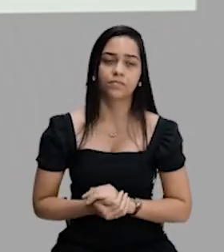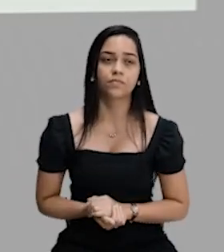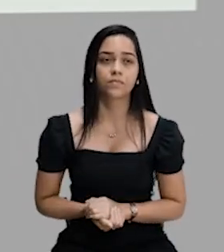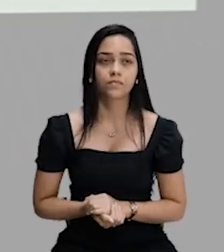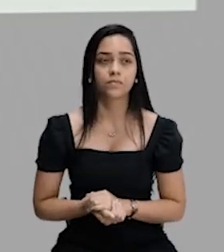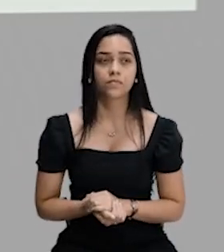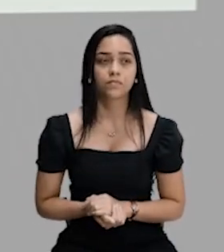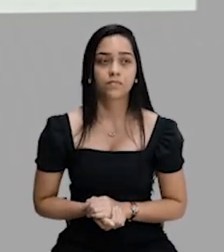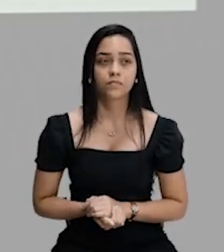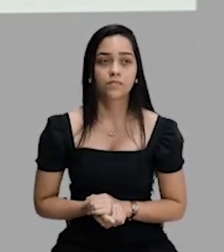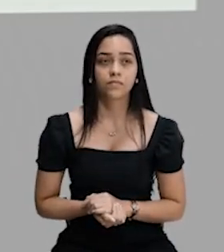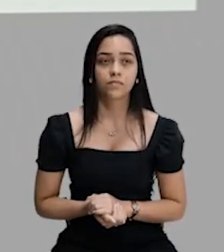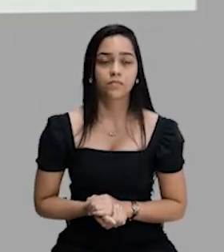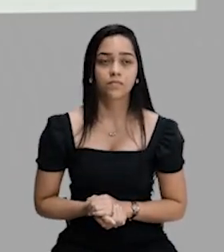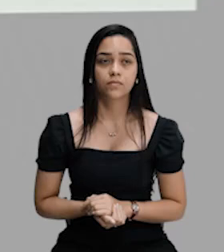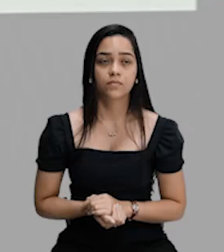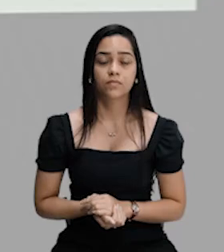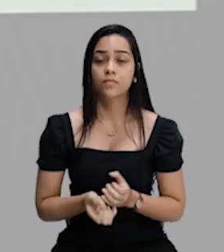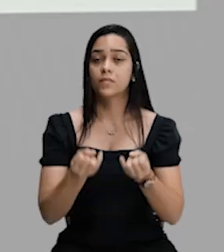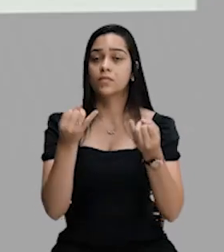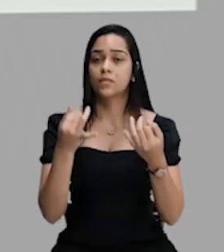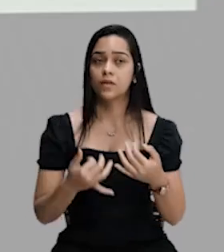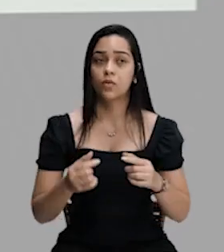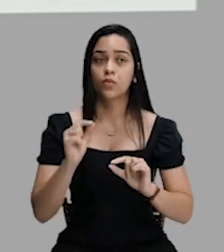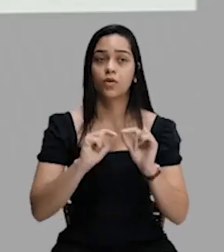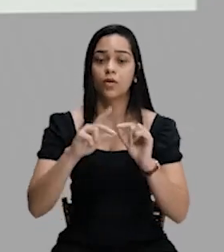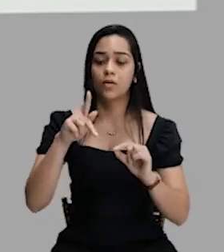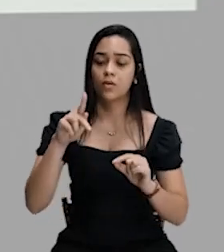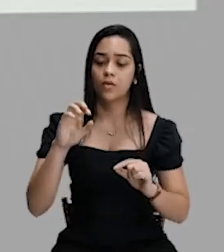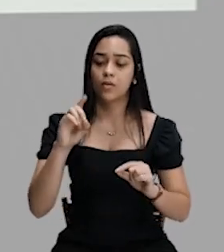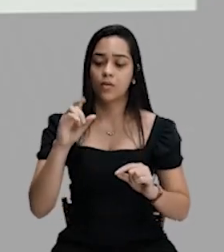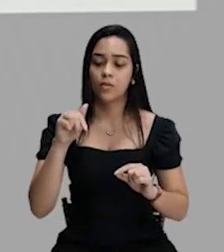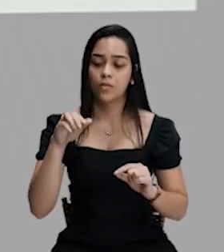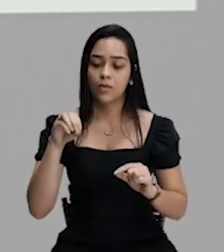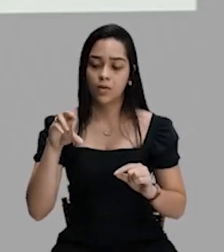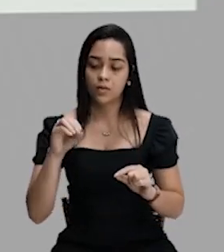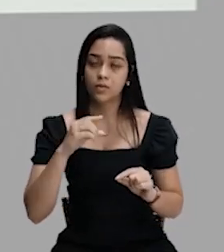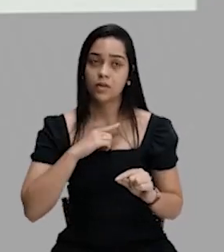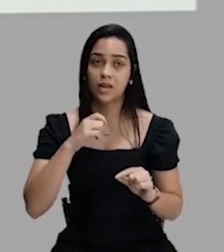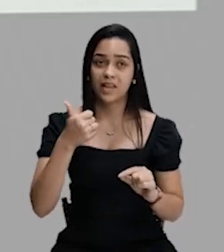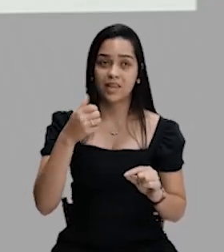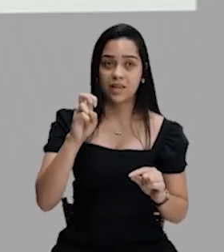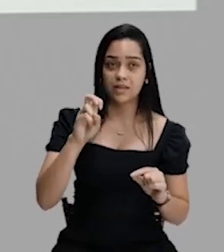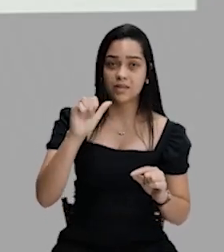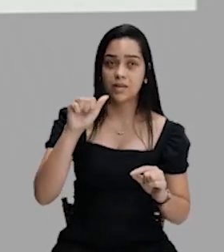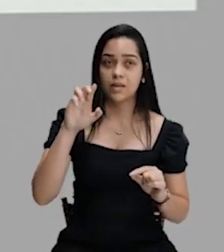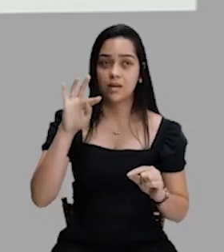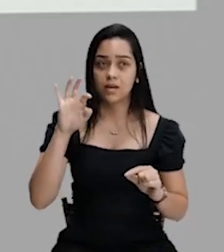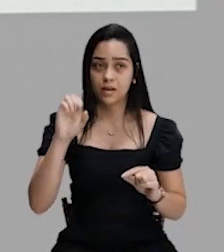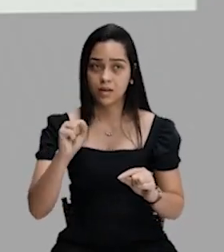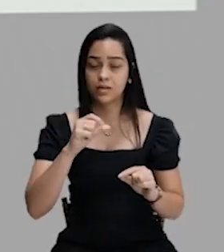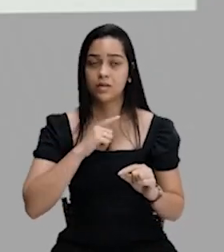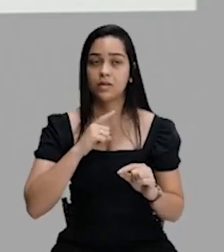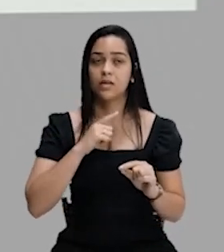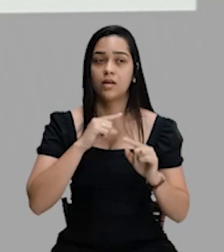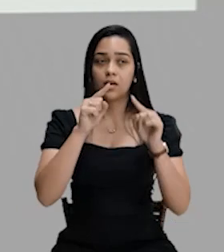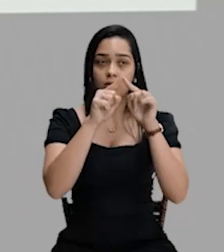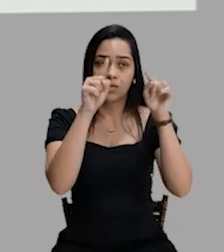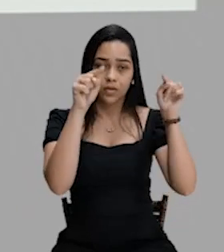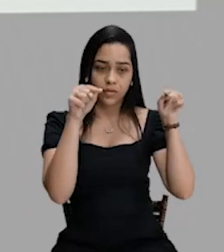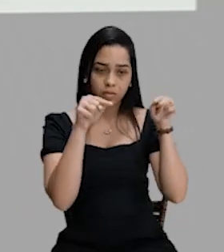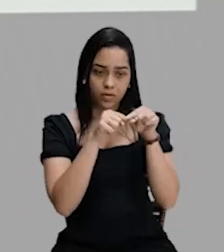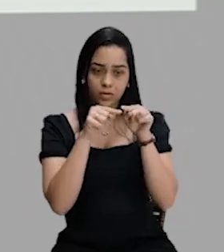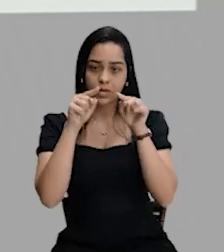questão tá diz o seguinte um polígono tem 15 arestas de faces quadrangulares